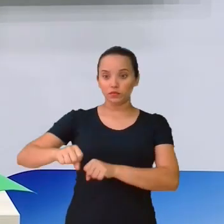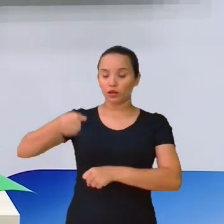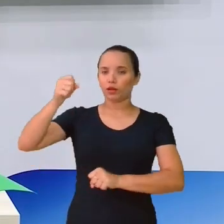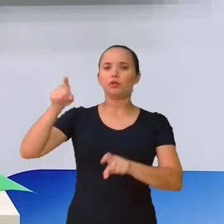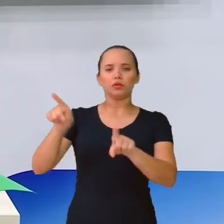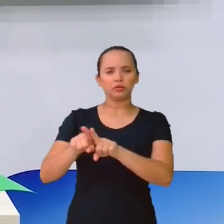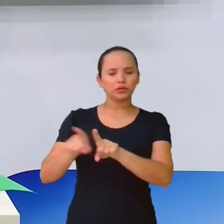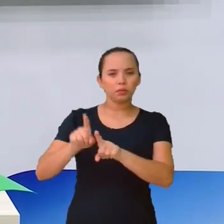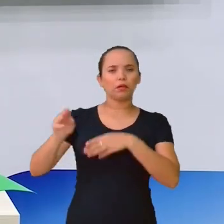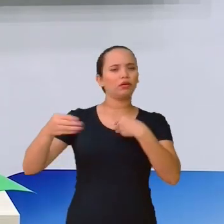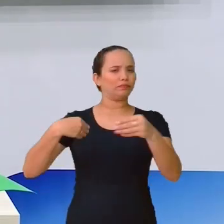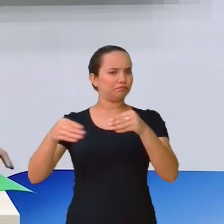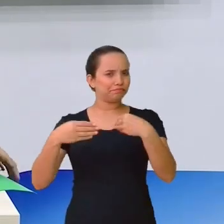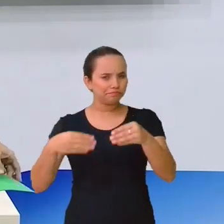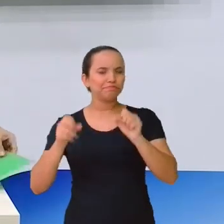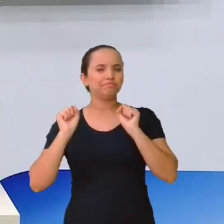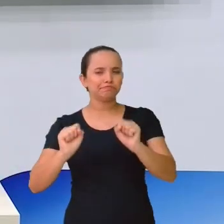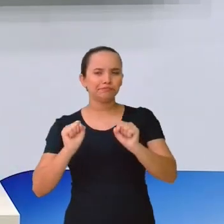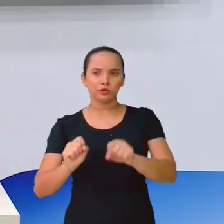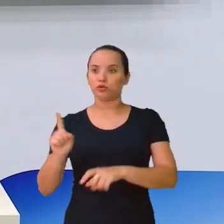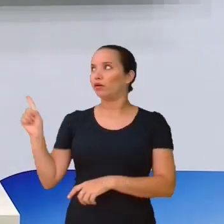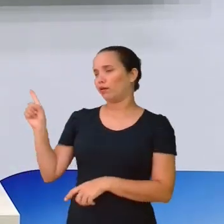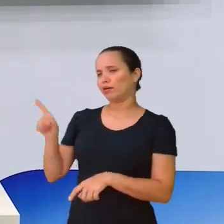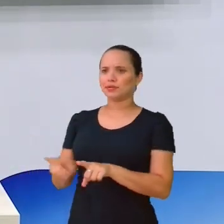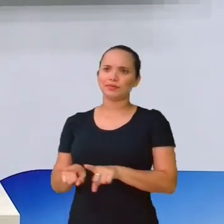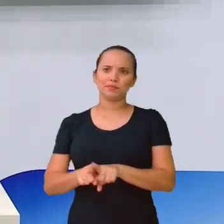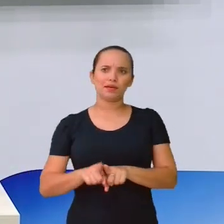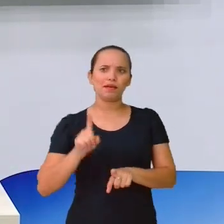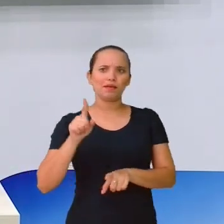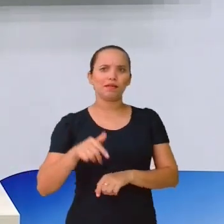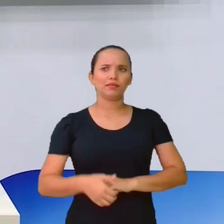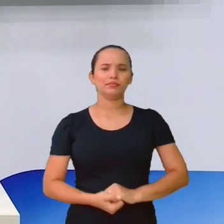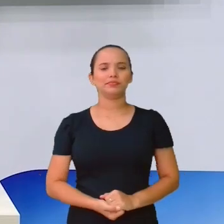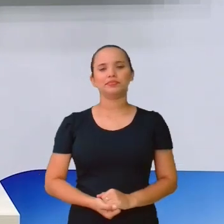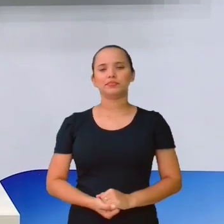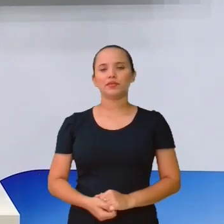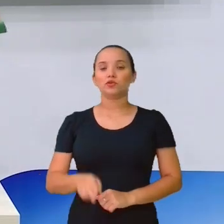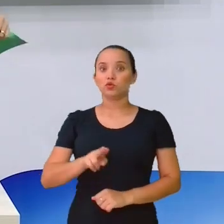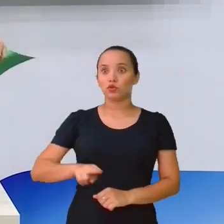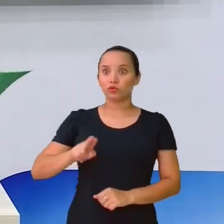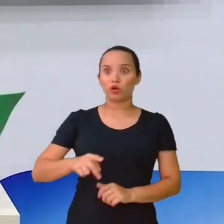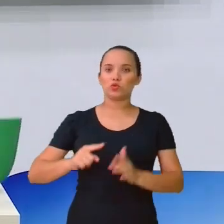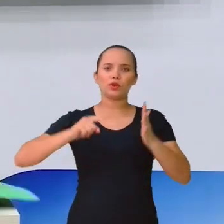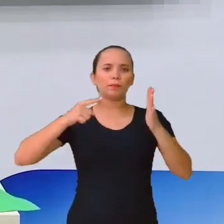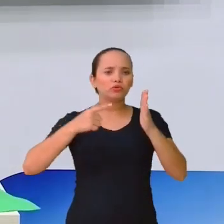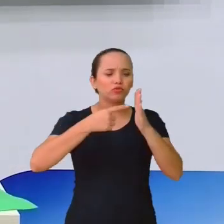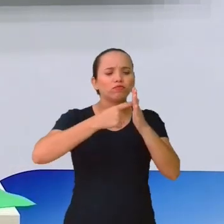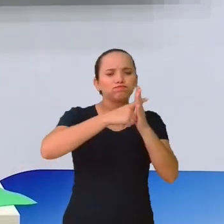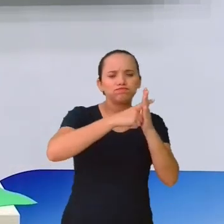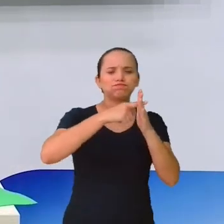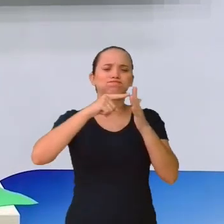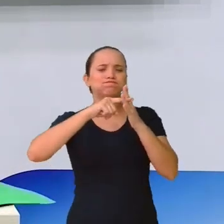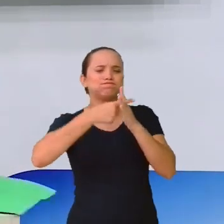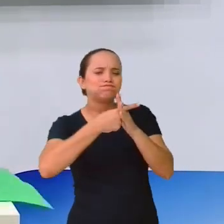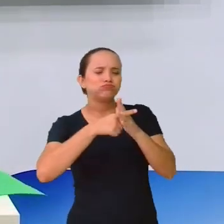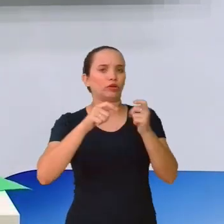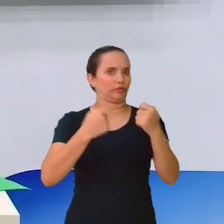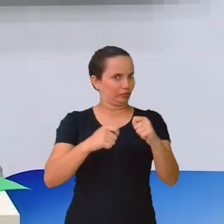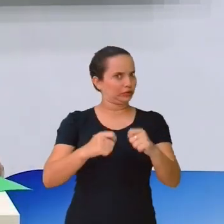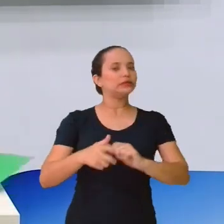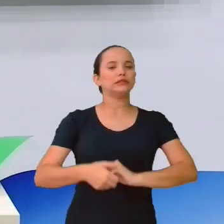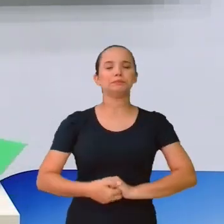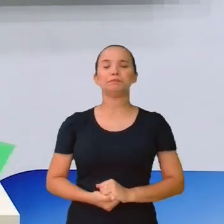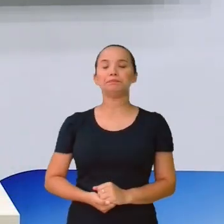é bastante flexível. Esse EVA também, pra gente fazer os furinhos que a gente vai fazer daqui a pouco. Feito esse